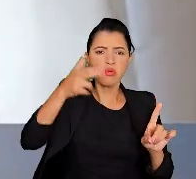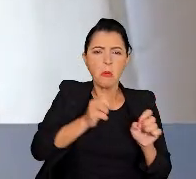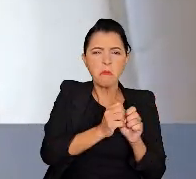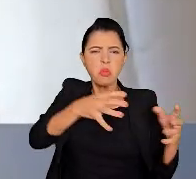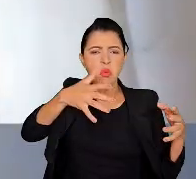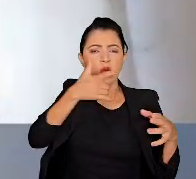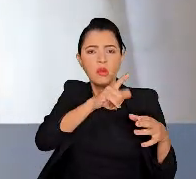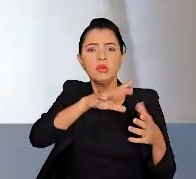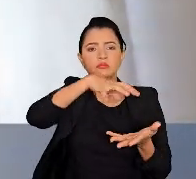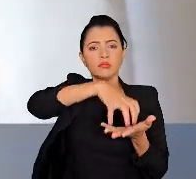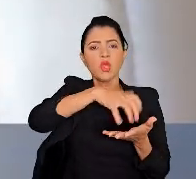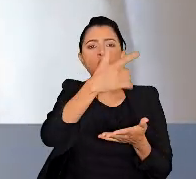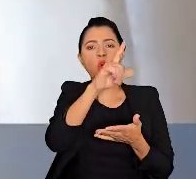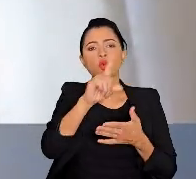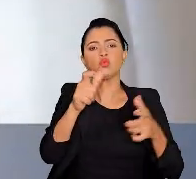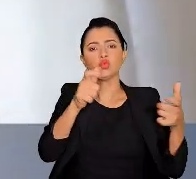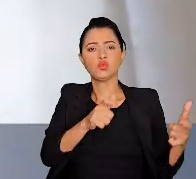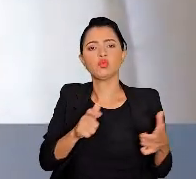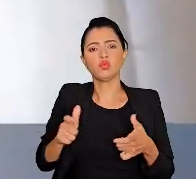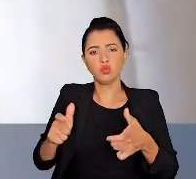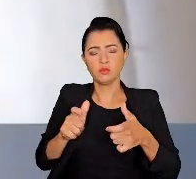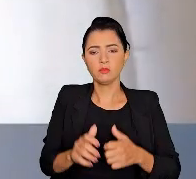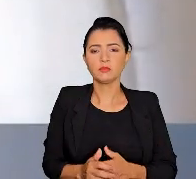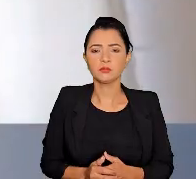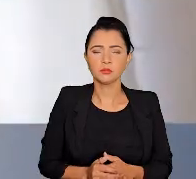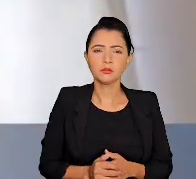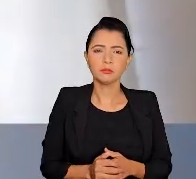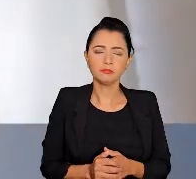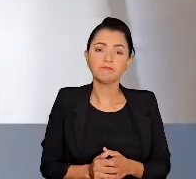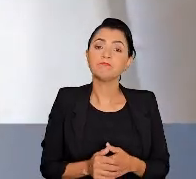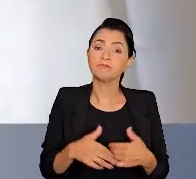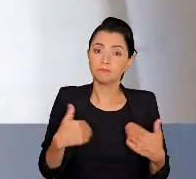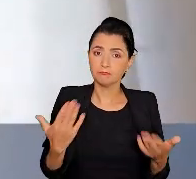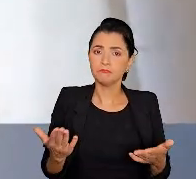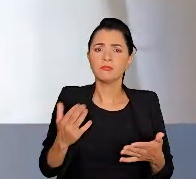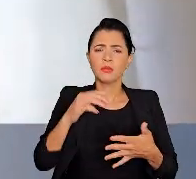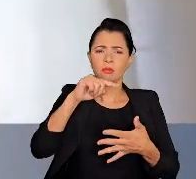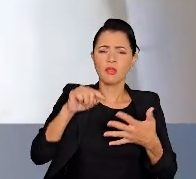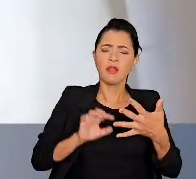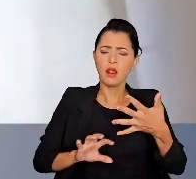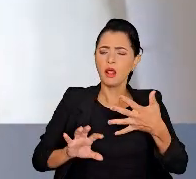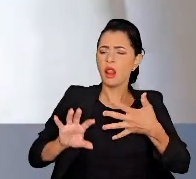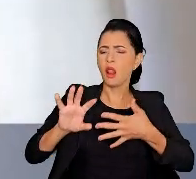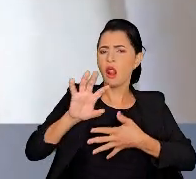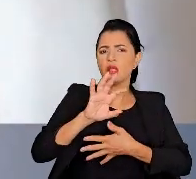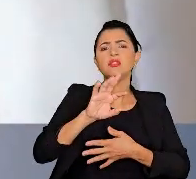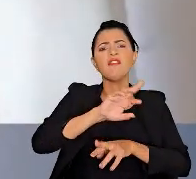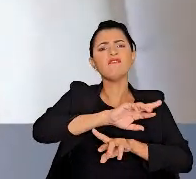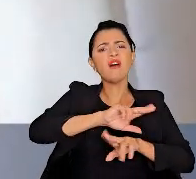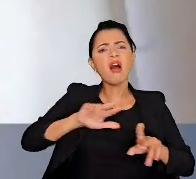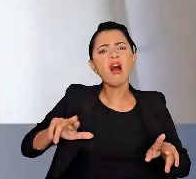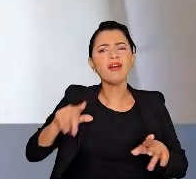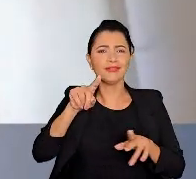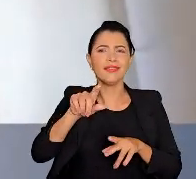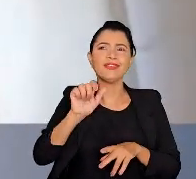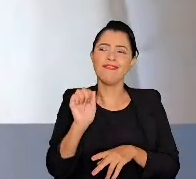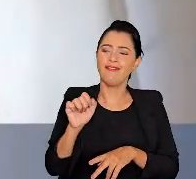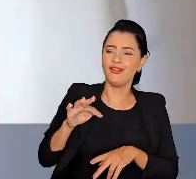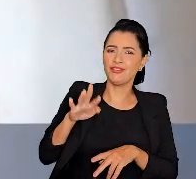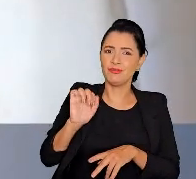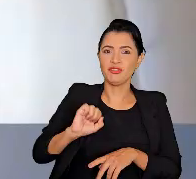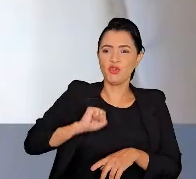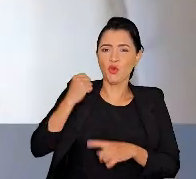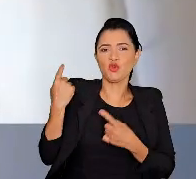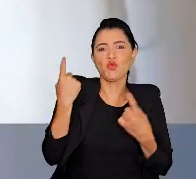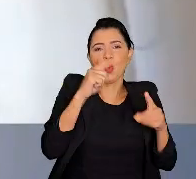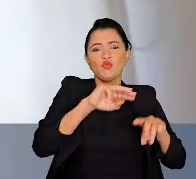outras instituições. Enfim, há muitas categorias do antissemitismo. Essa é a reflexão que eu quero trazer, o